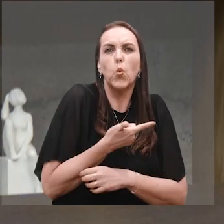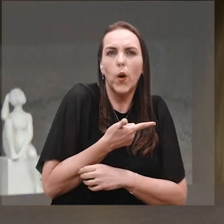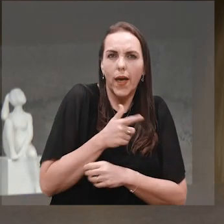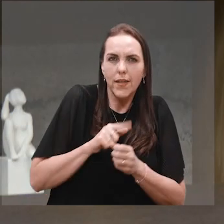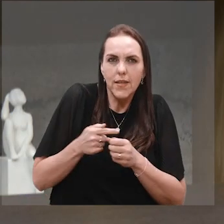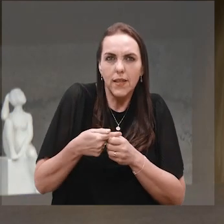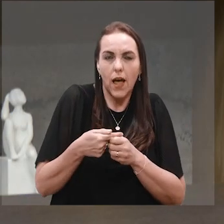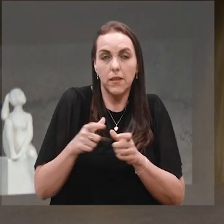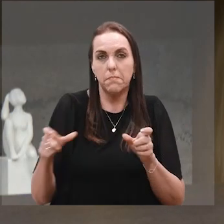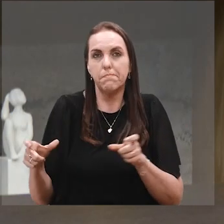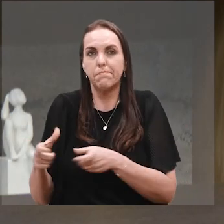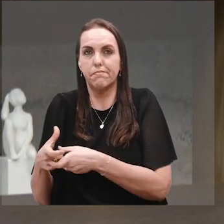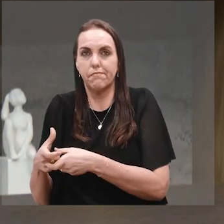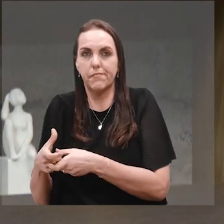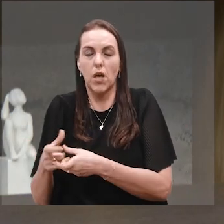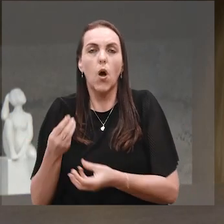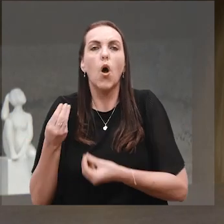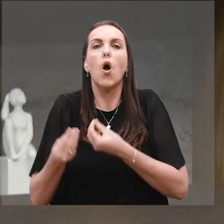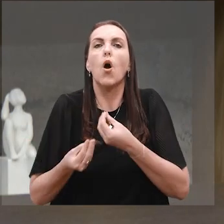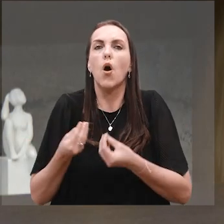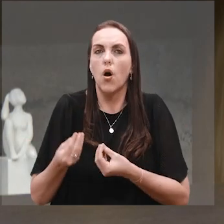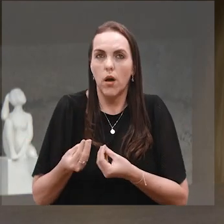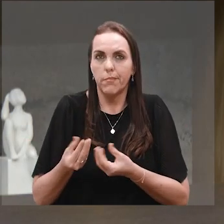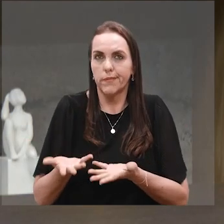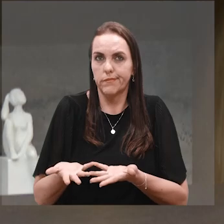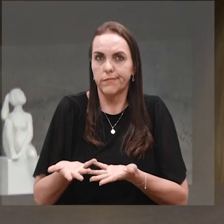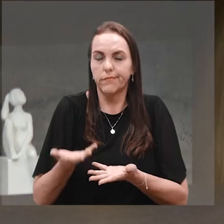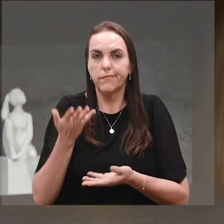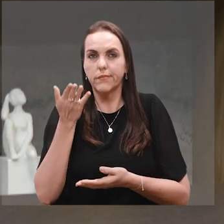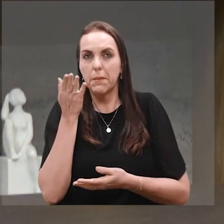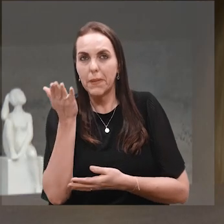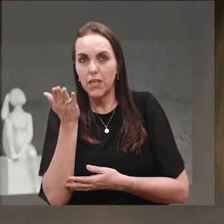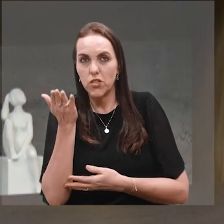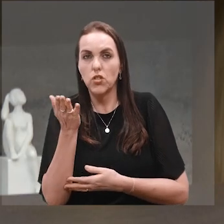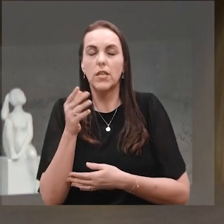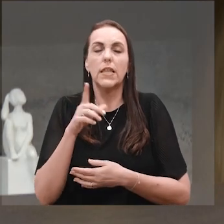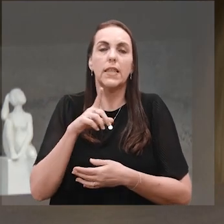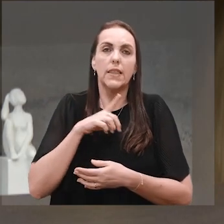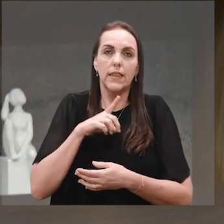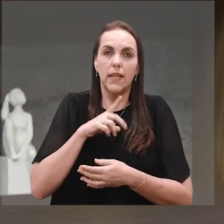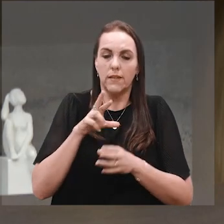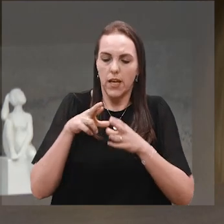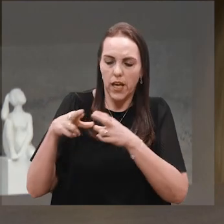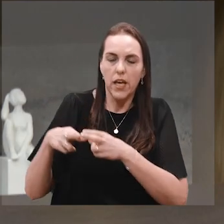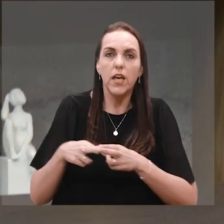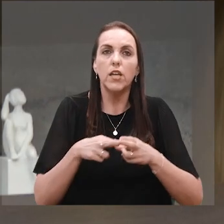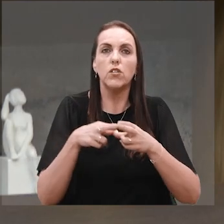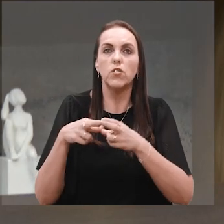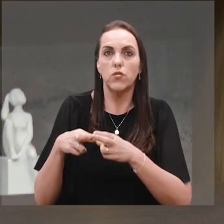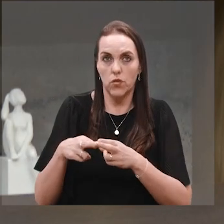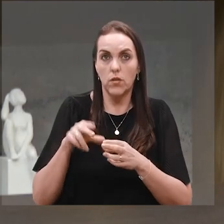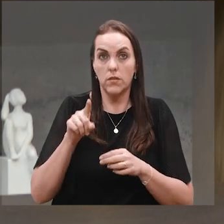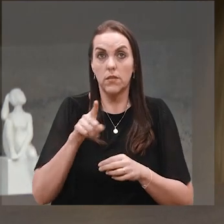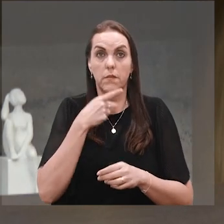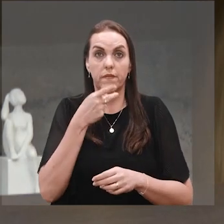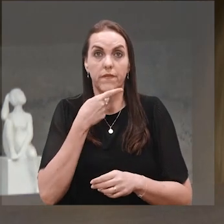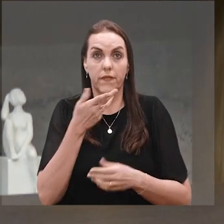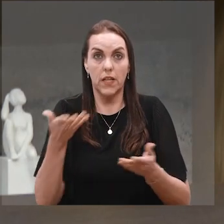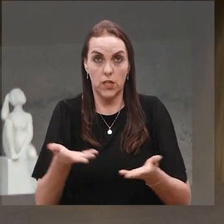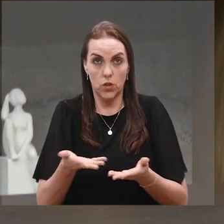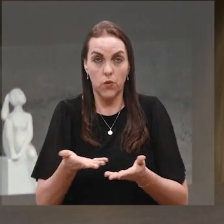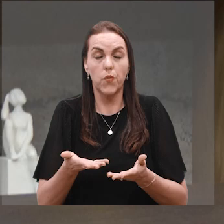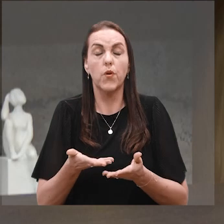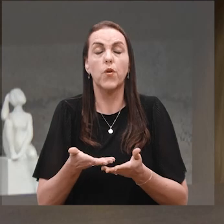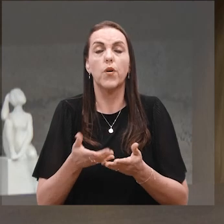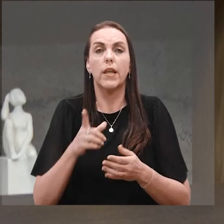municípios menores. Como que se dá essa colocação na medida em que as regiões das quais estamos